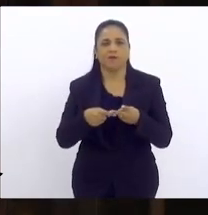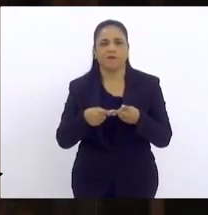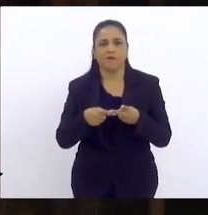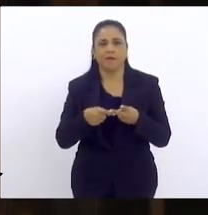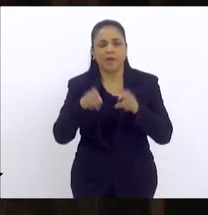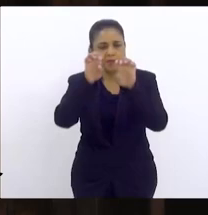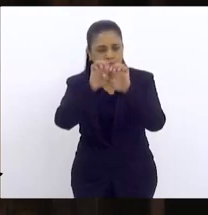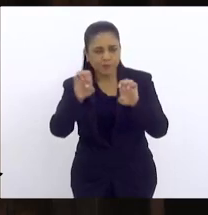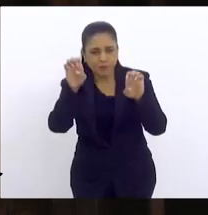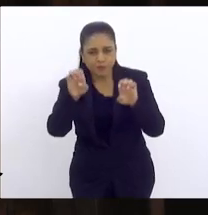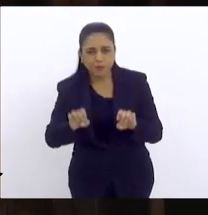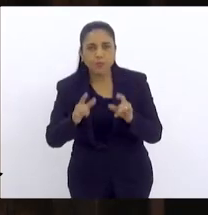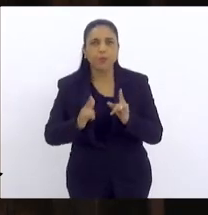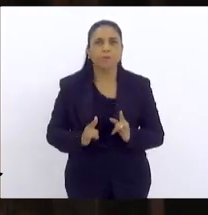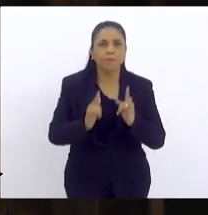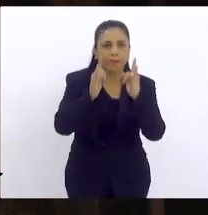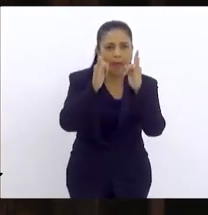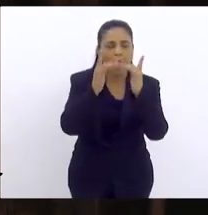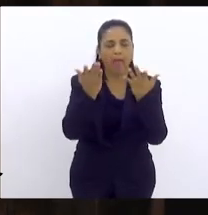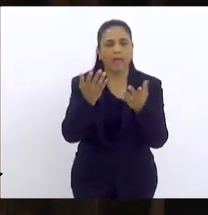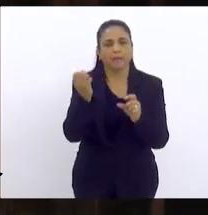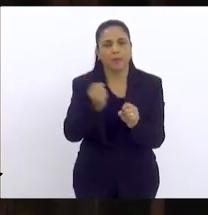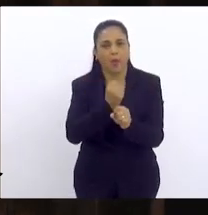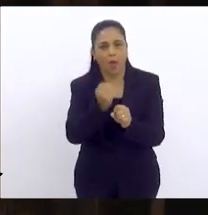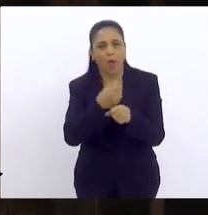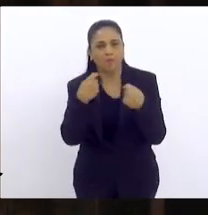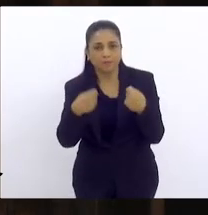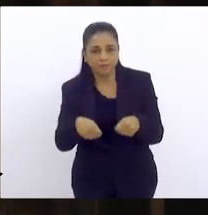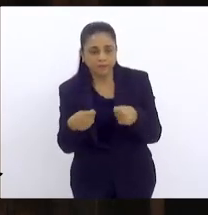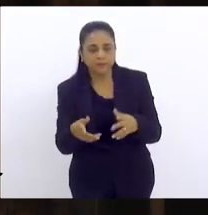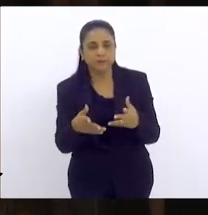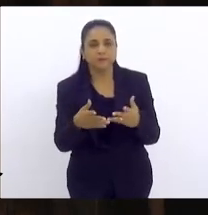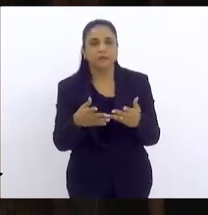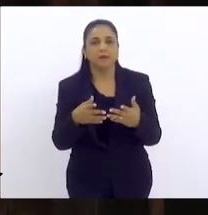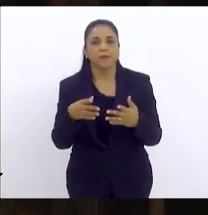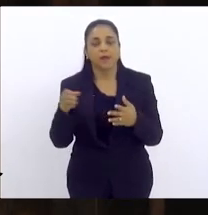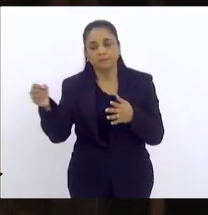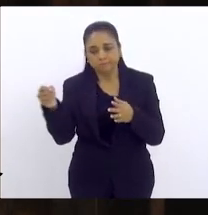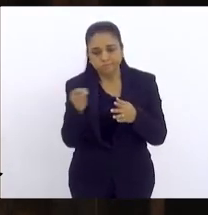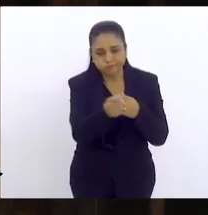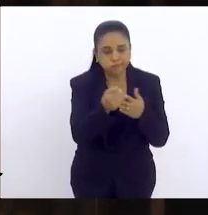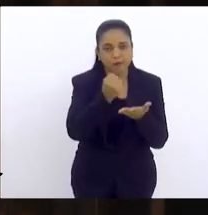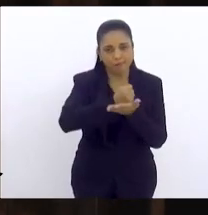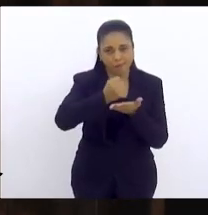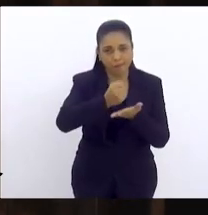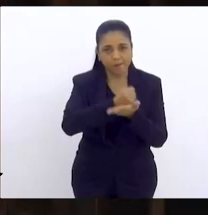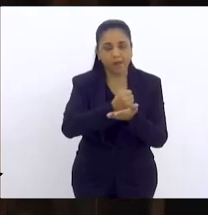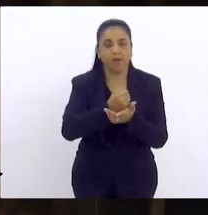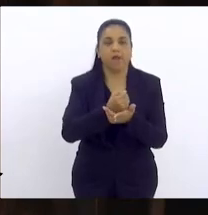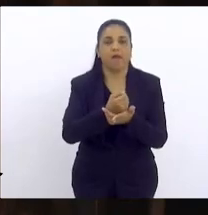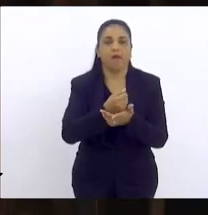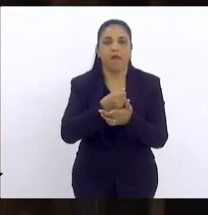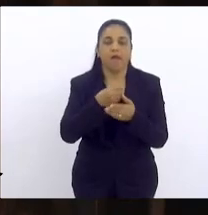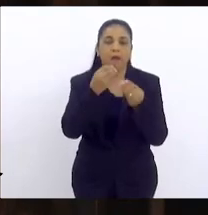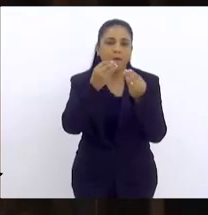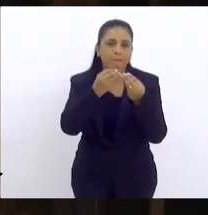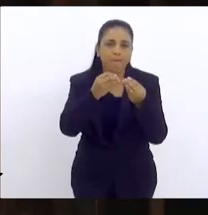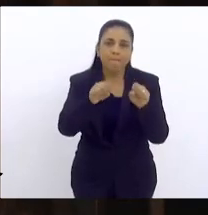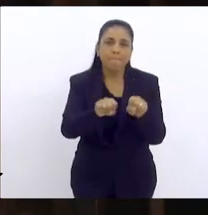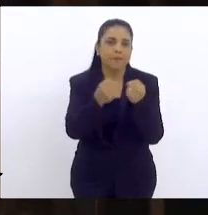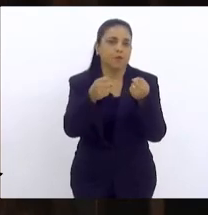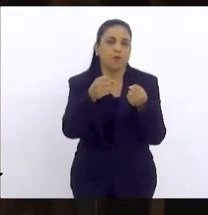infraestrutura do prédio mas de efetivo ela se torna muito maior por conta dessa questão